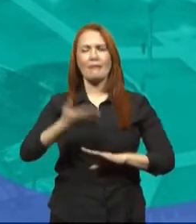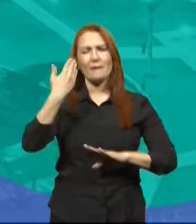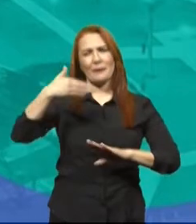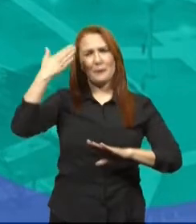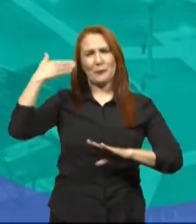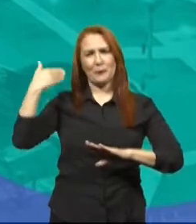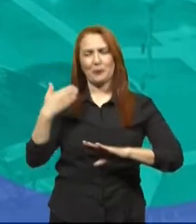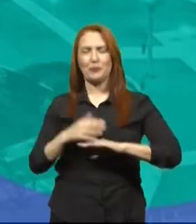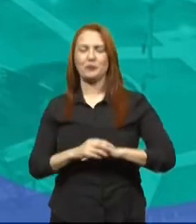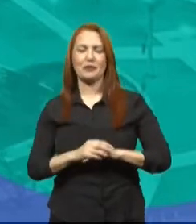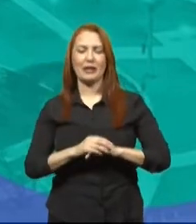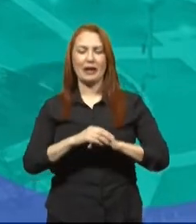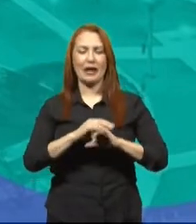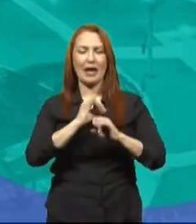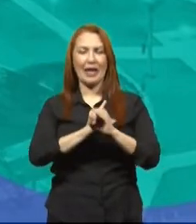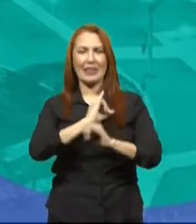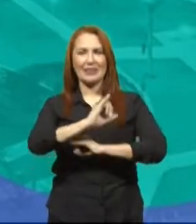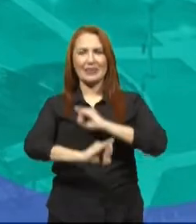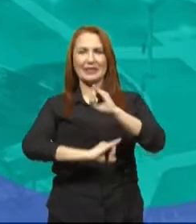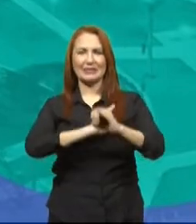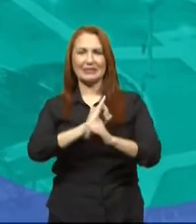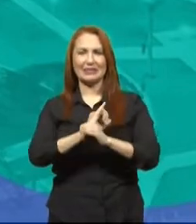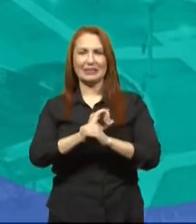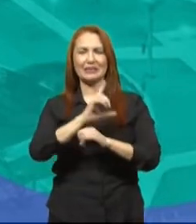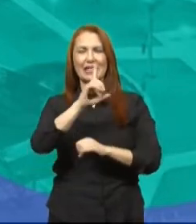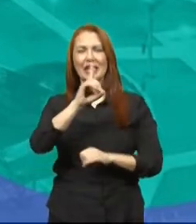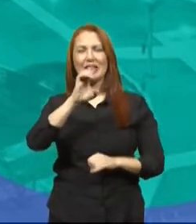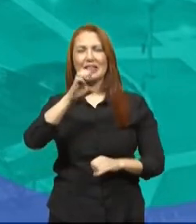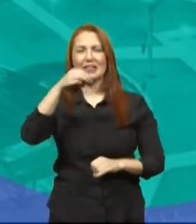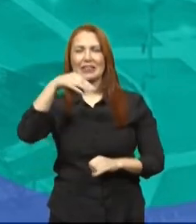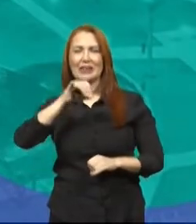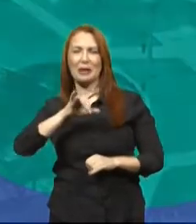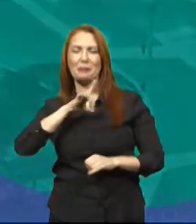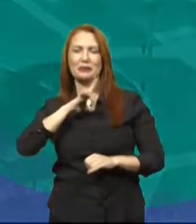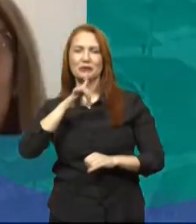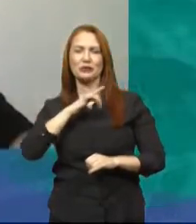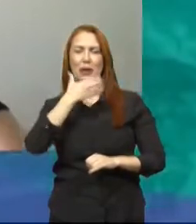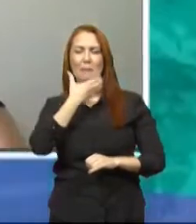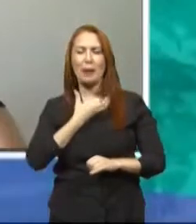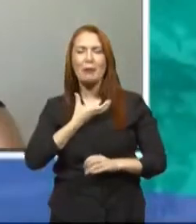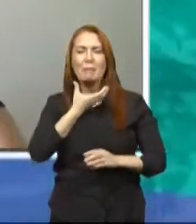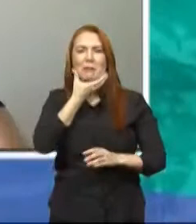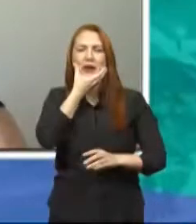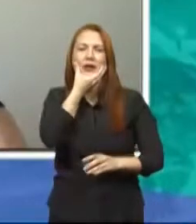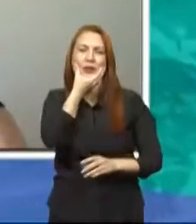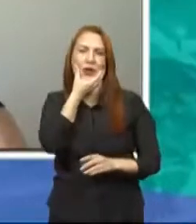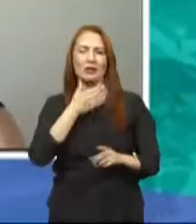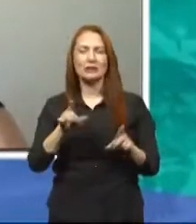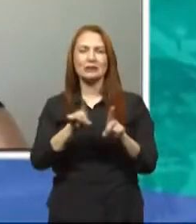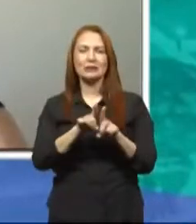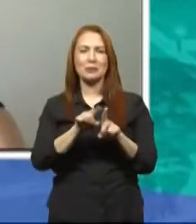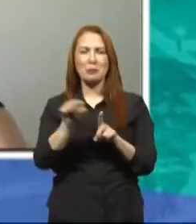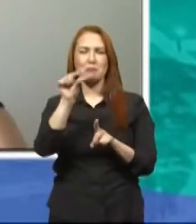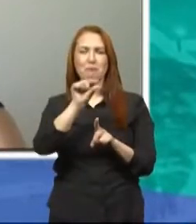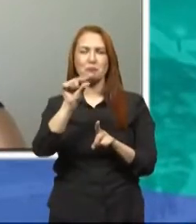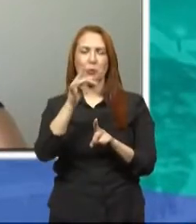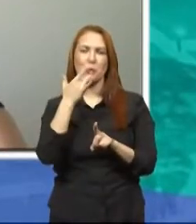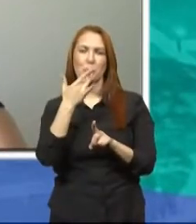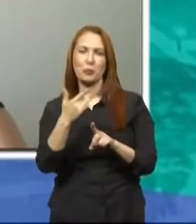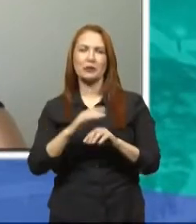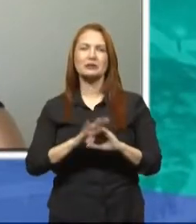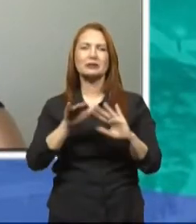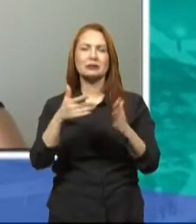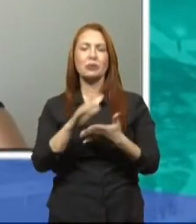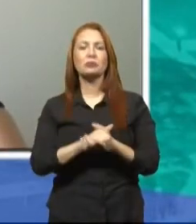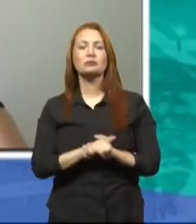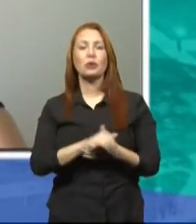quando o Demi ali, ele tinha essa barba um pouco menor ali, menos branca, certamente grandes players do setor de